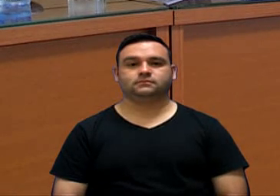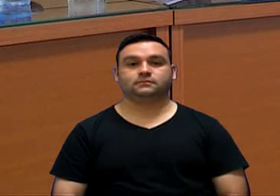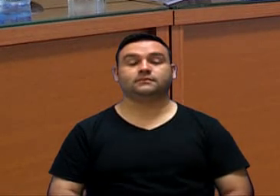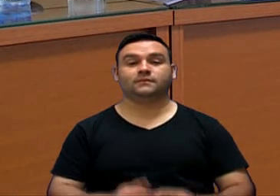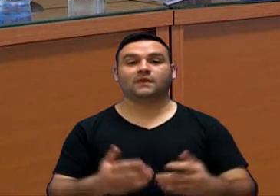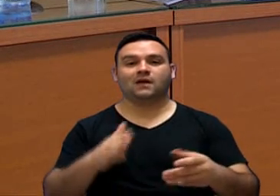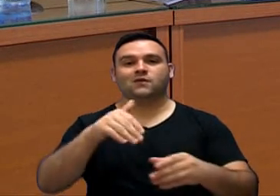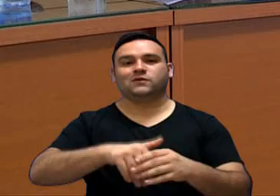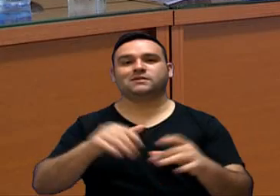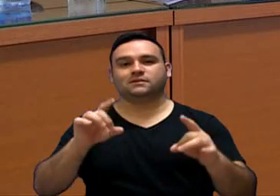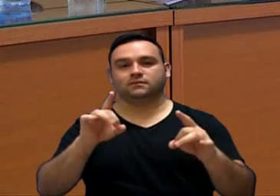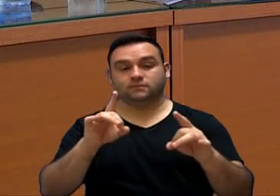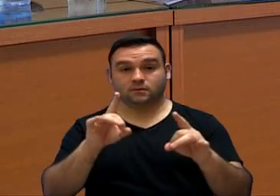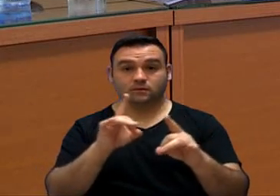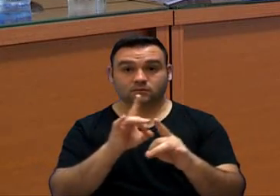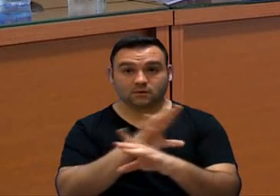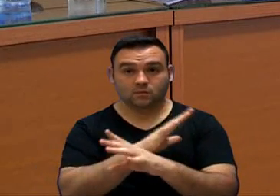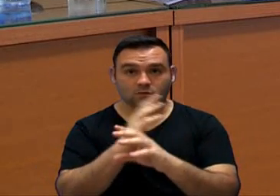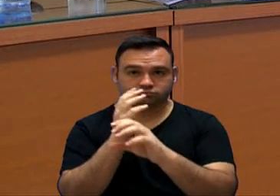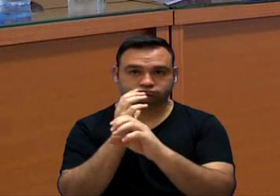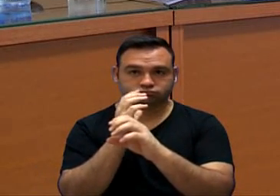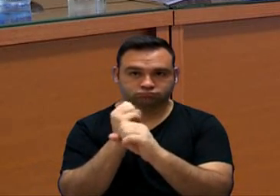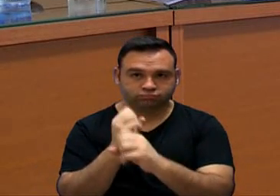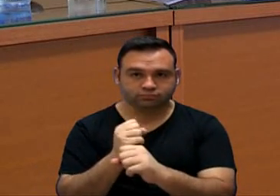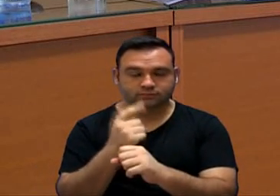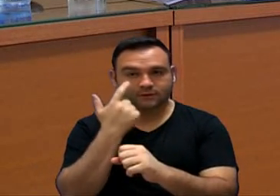É encerrada a votação.